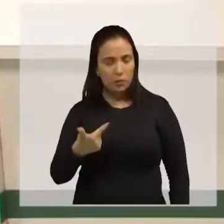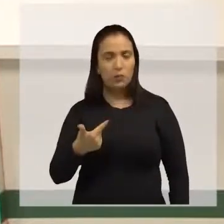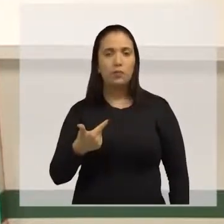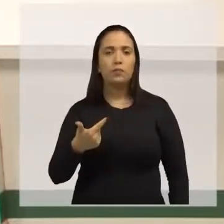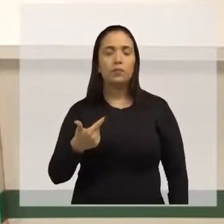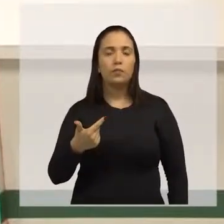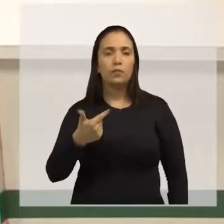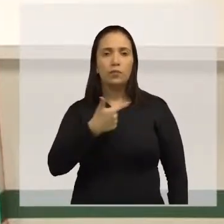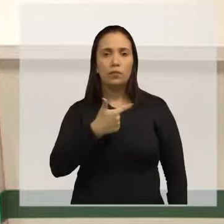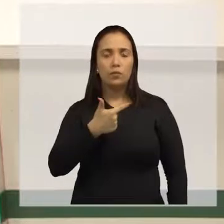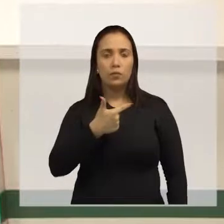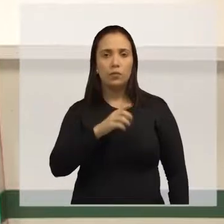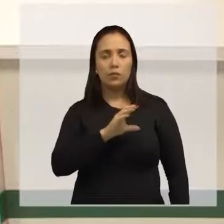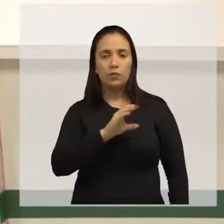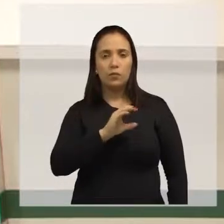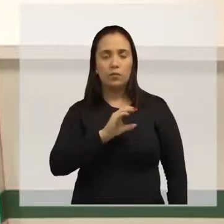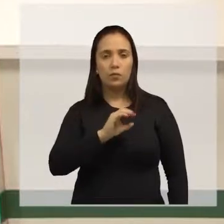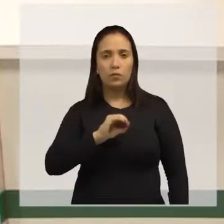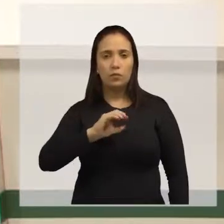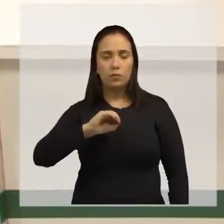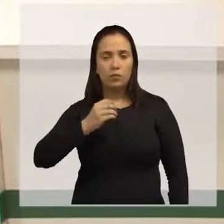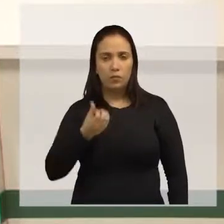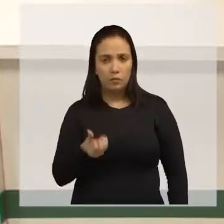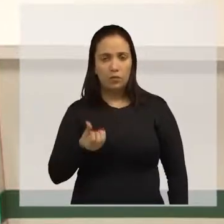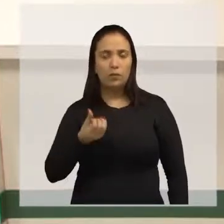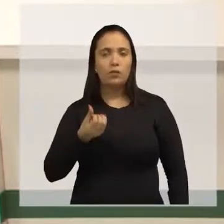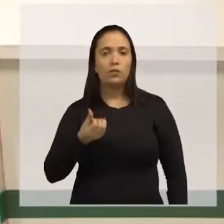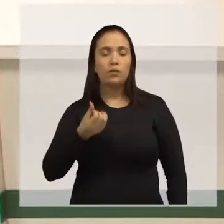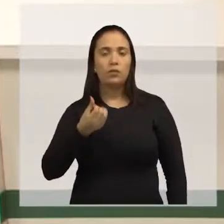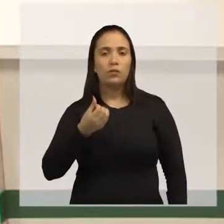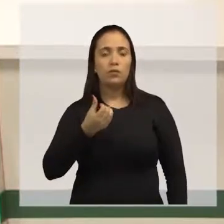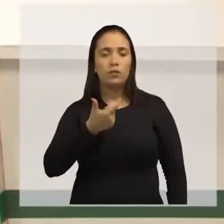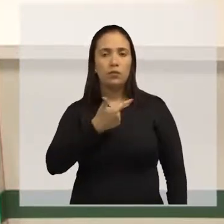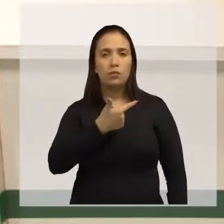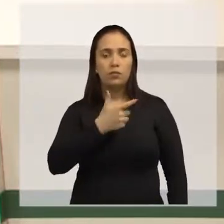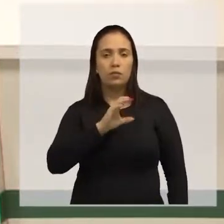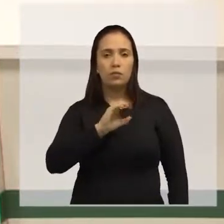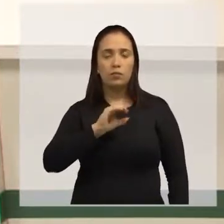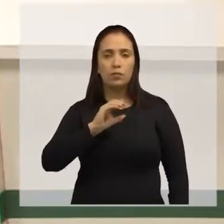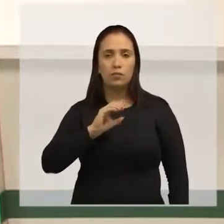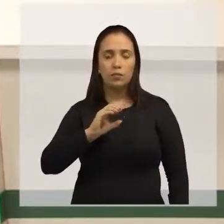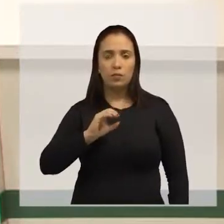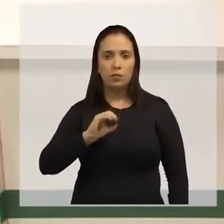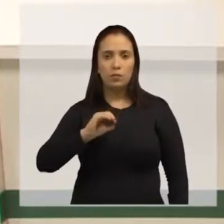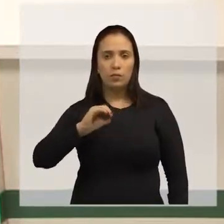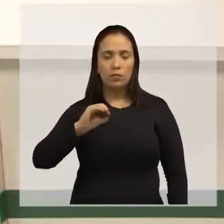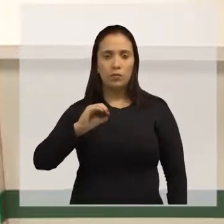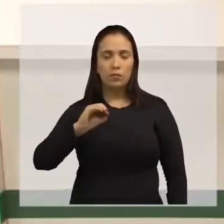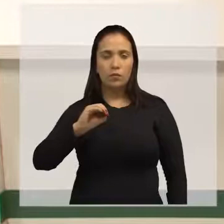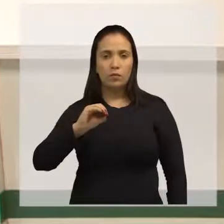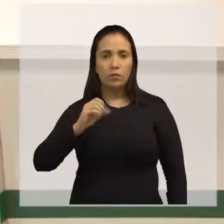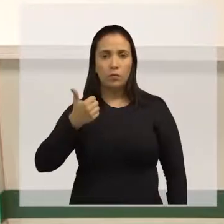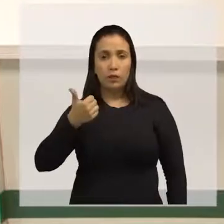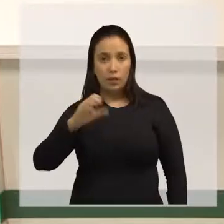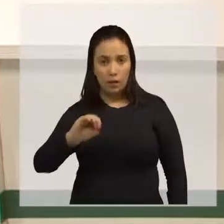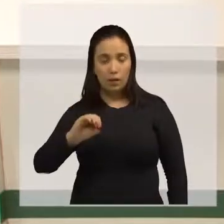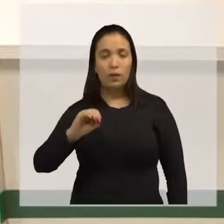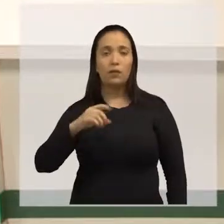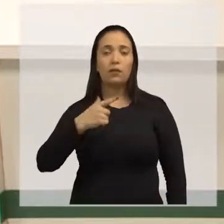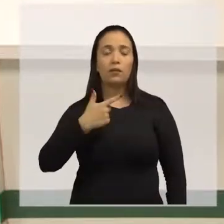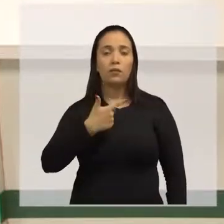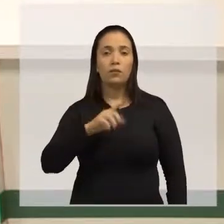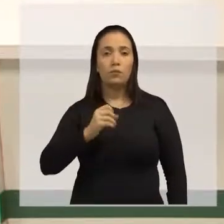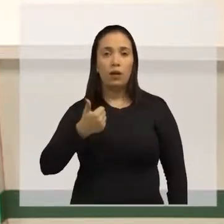2009, né? 2002, 2006, 10, 2010... 12 Copas, com essa agora 13.